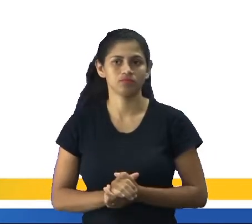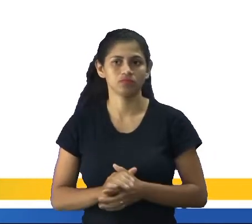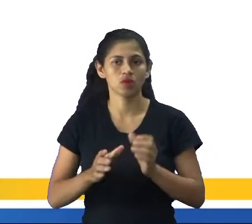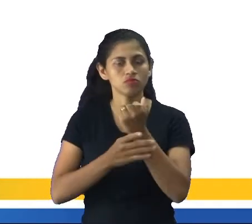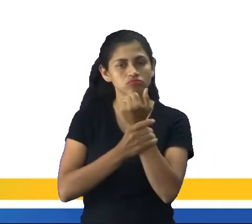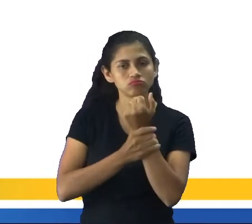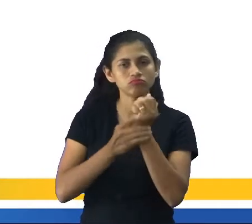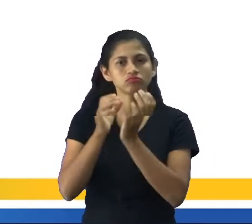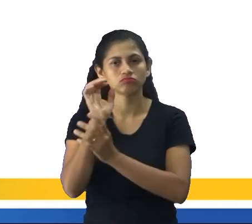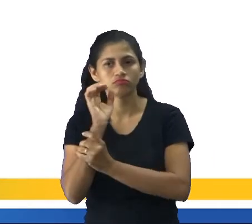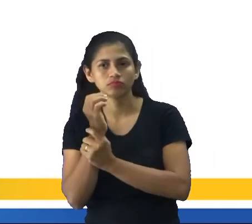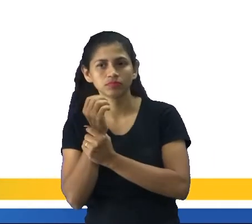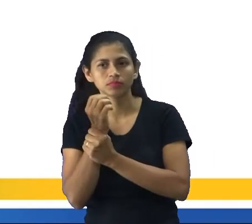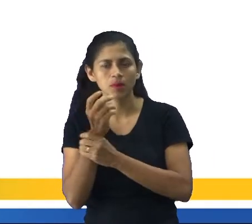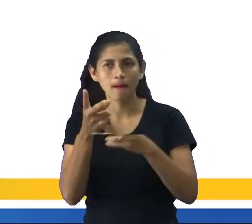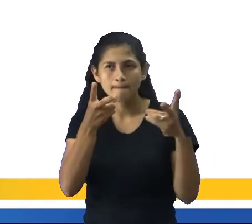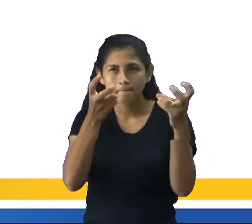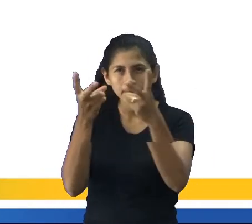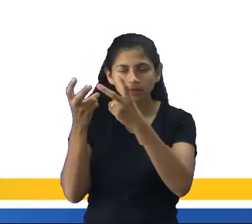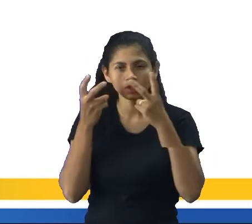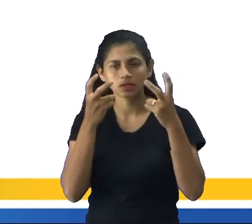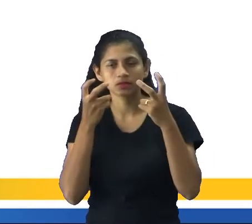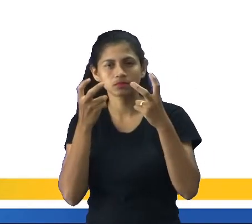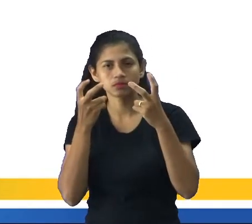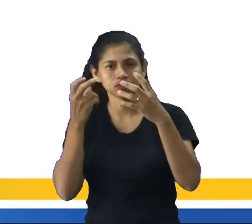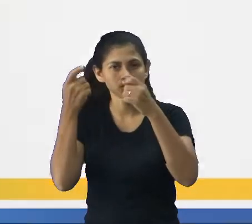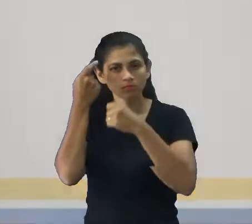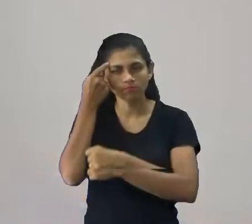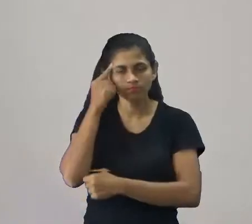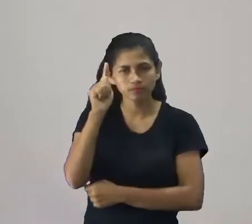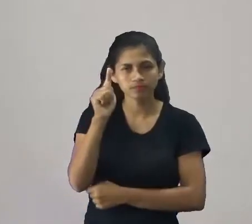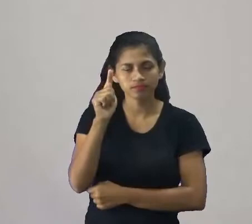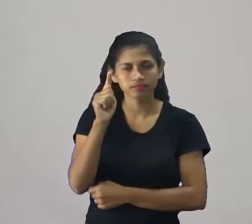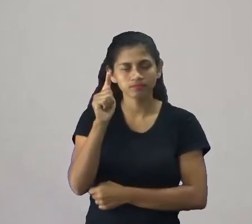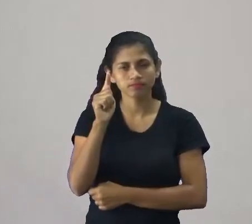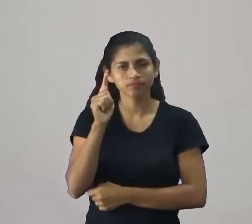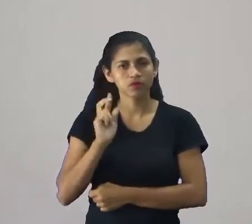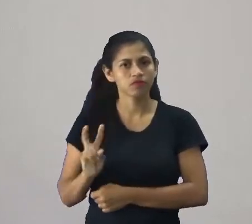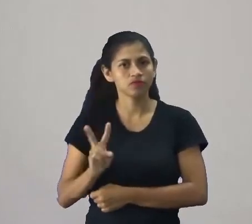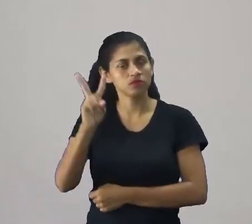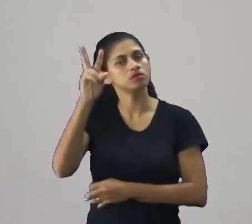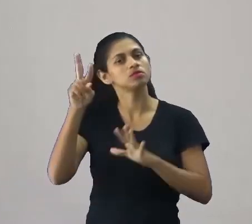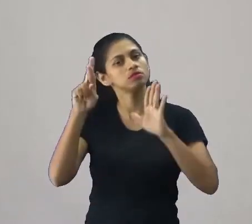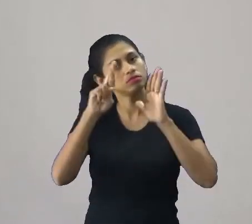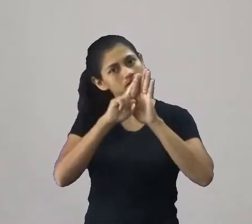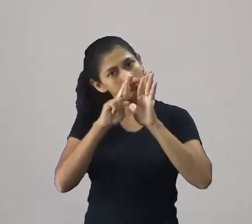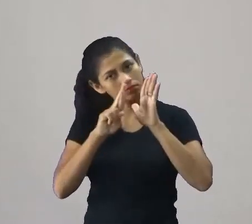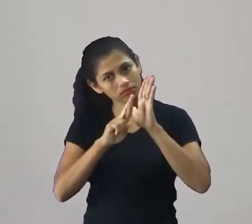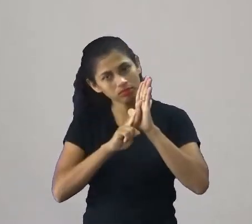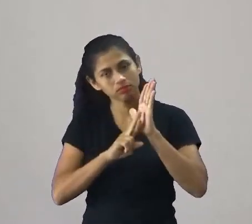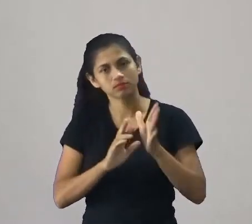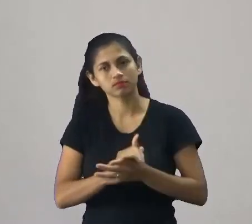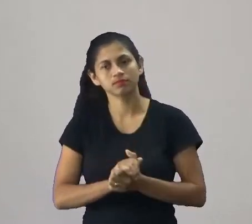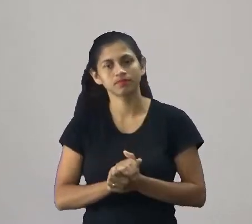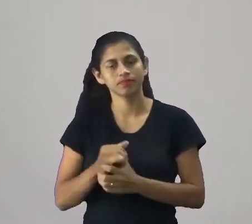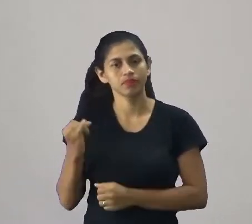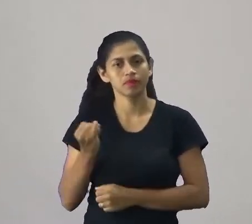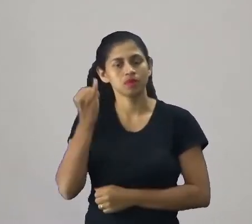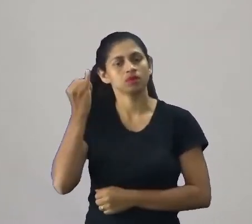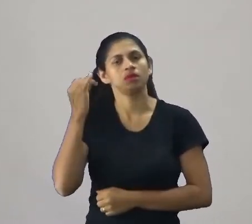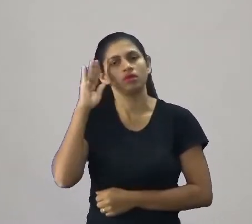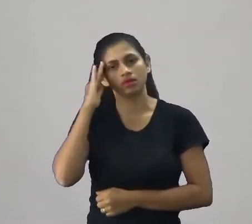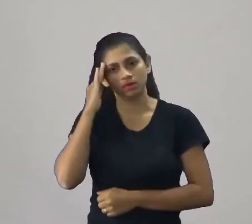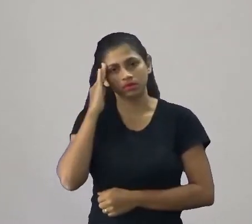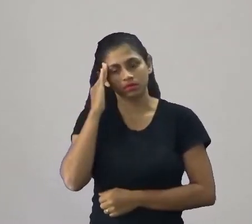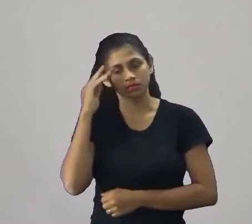motor, ampliam as percepções criativas e favorecem uma valorização das regras. Aqui é importante a gente entender que a gente vive em